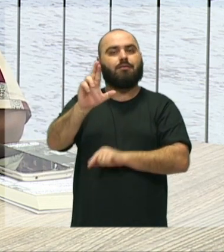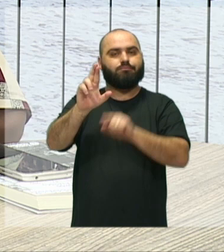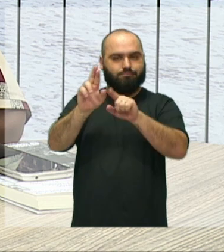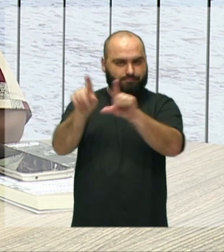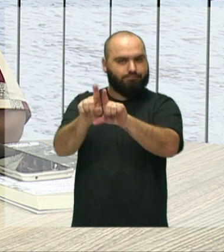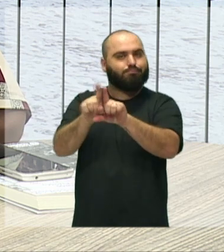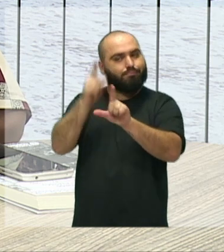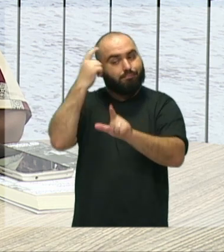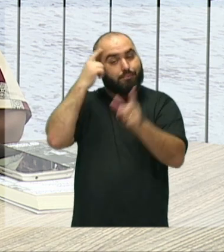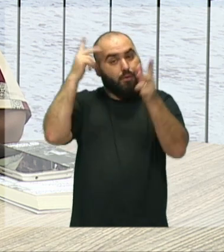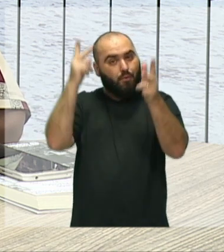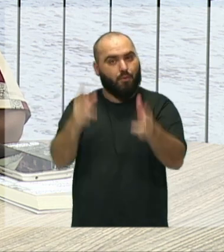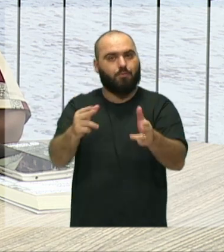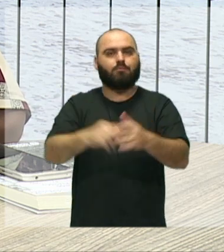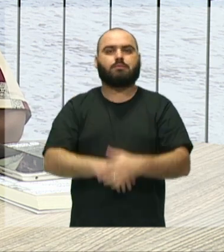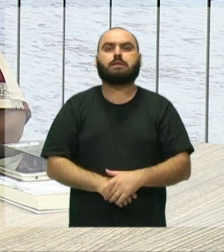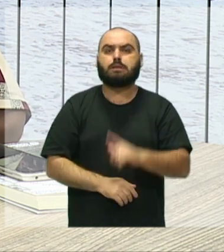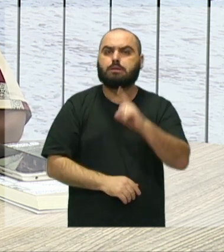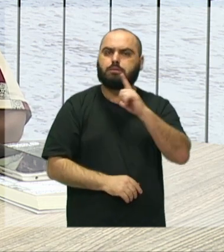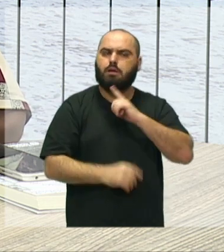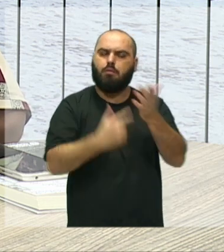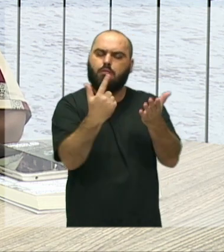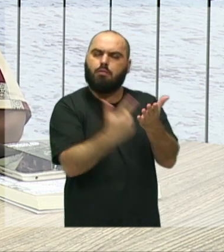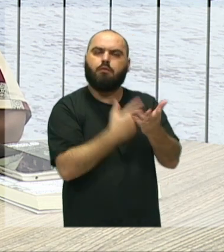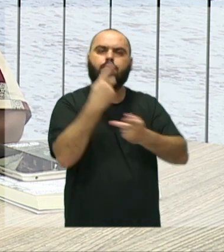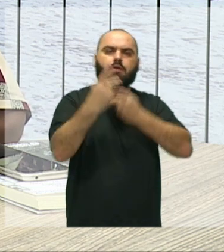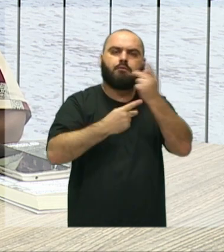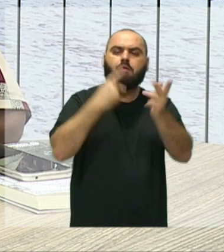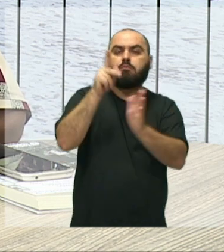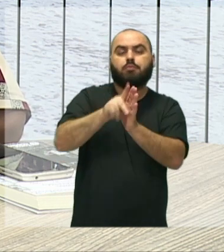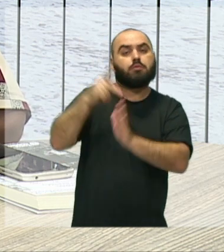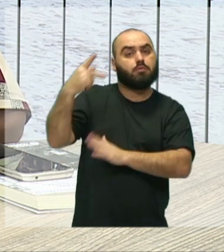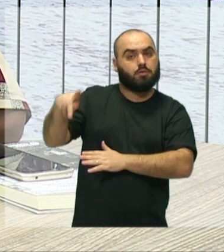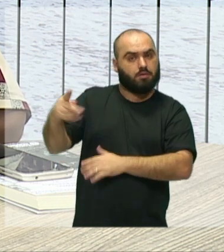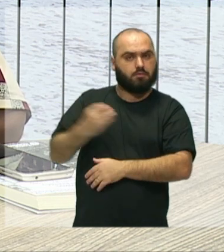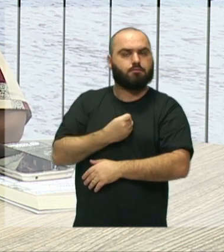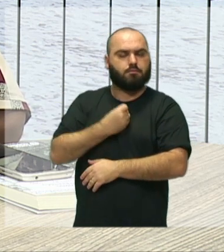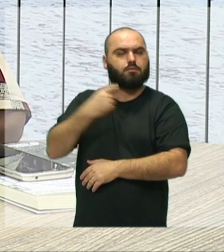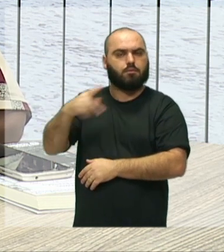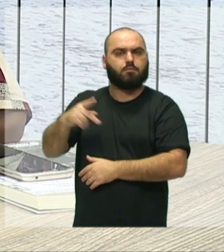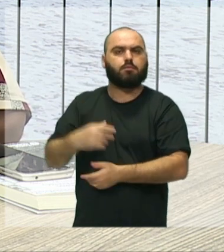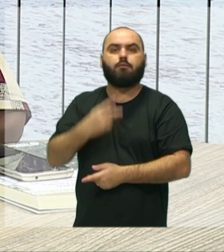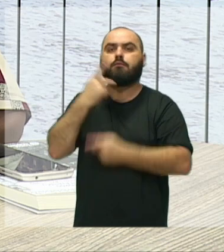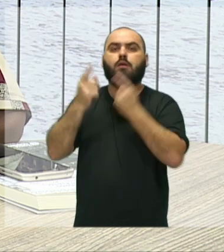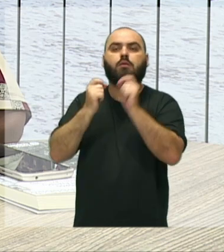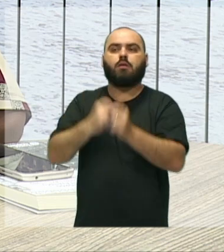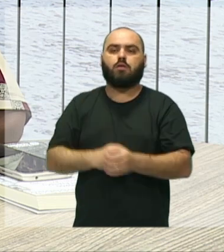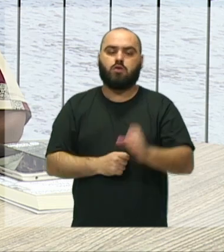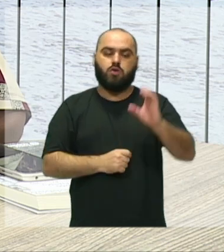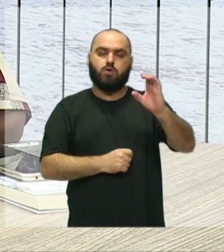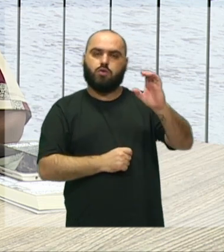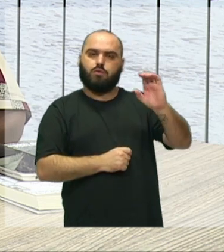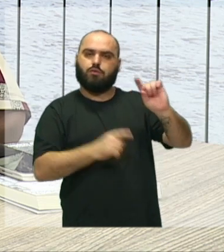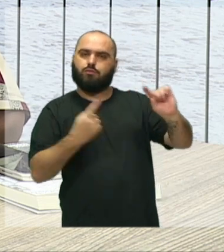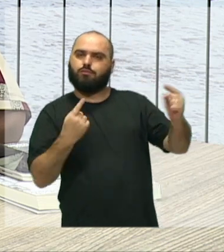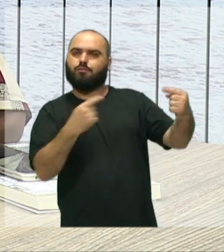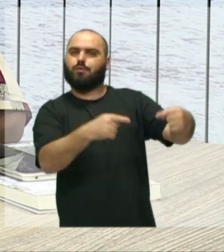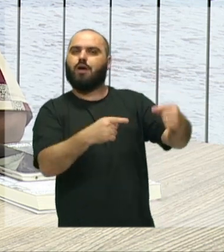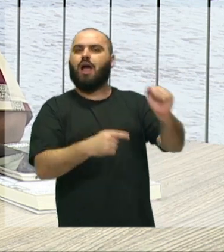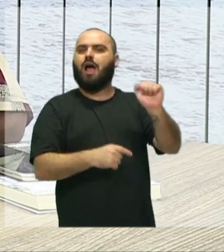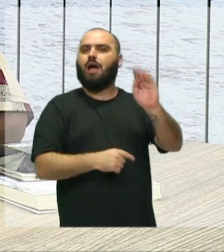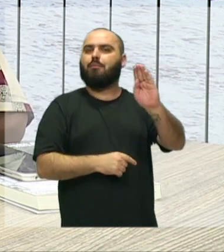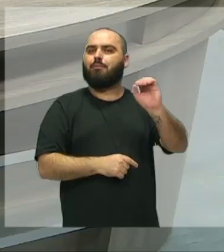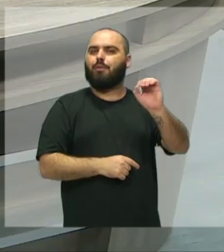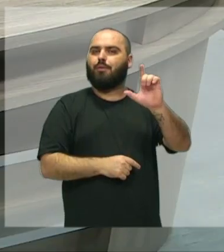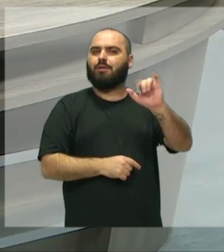que fala, né, dos projetos do José de Alencar, que chama Contra a Abolição. Isso eu ia